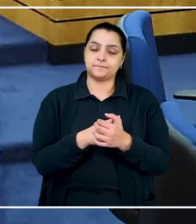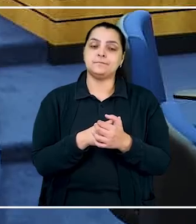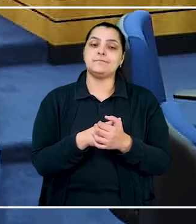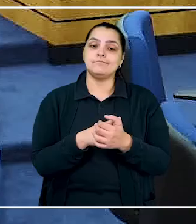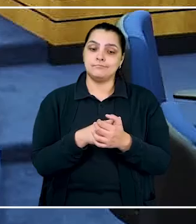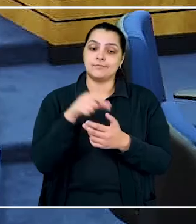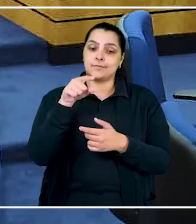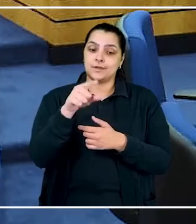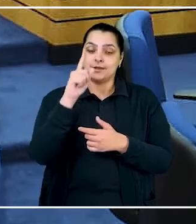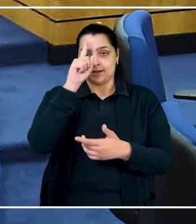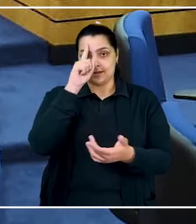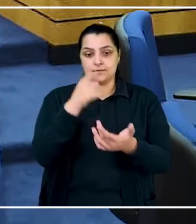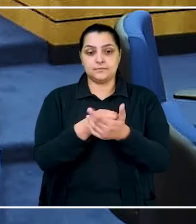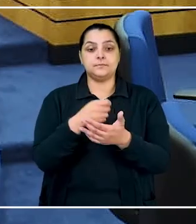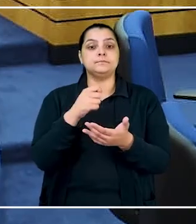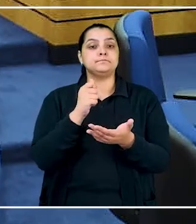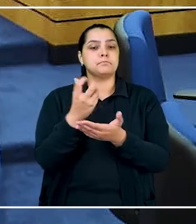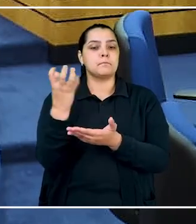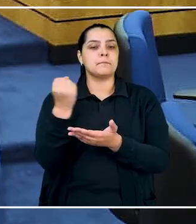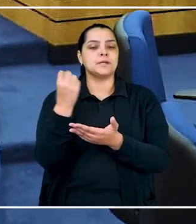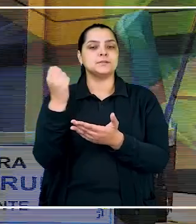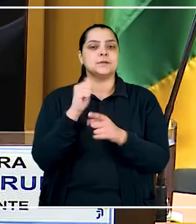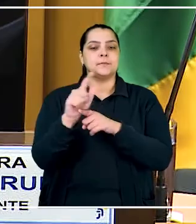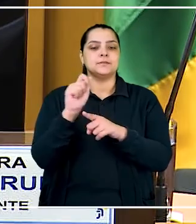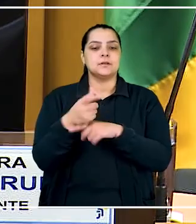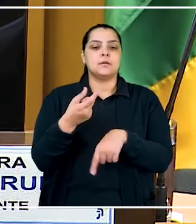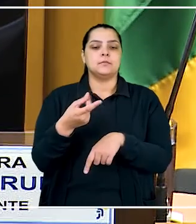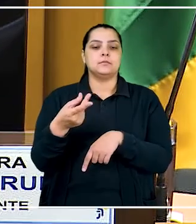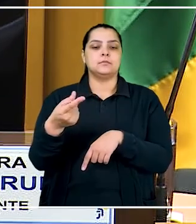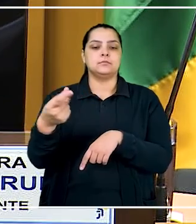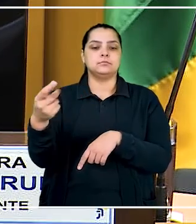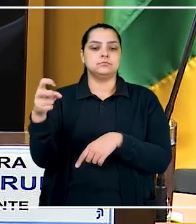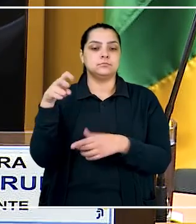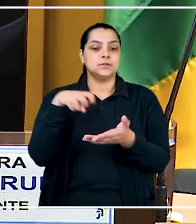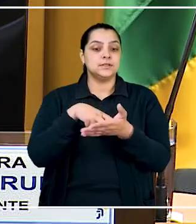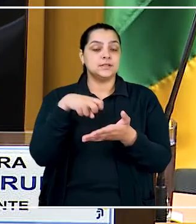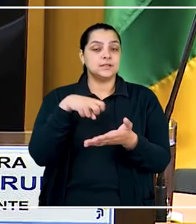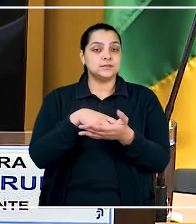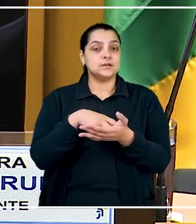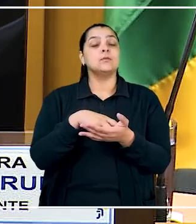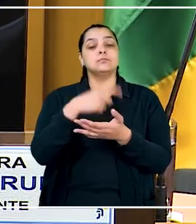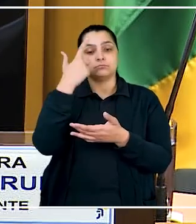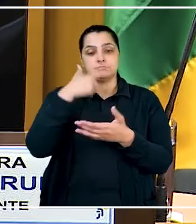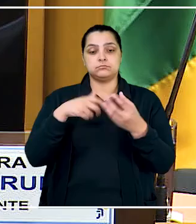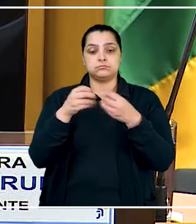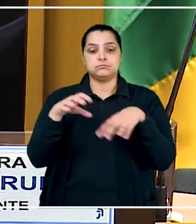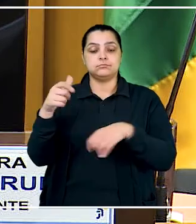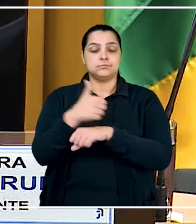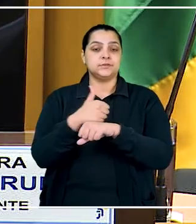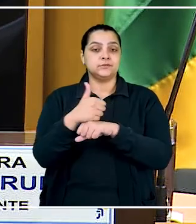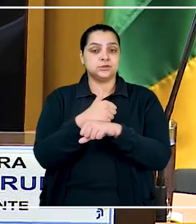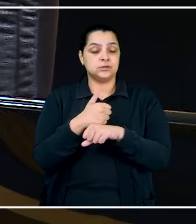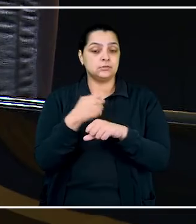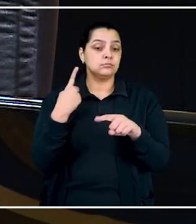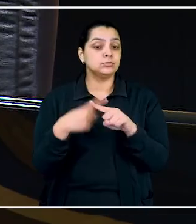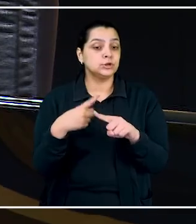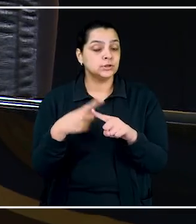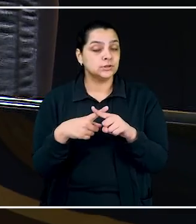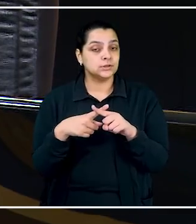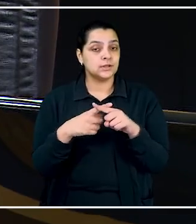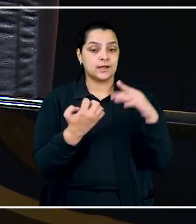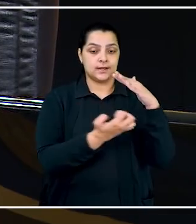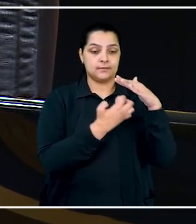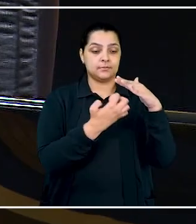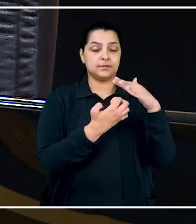O colegiado determinou o pagamento de pensão mensal vitalícia e indenização por dano moral à profissional, já que